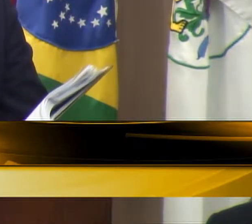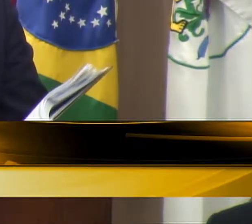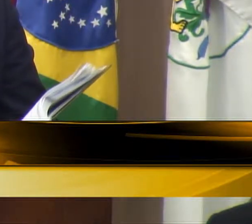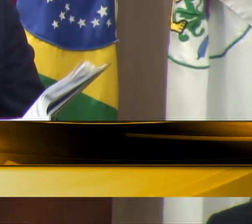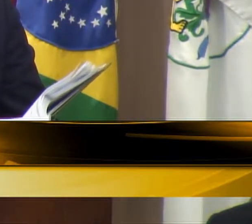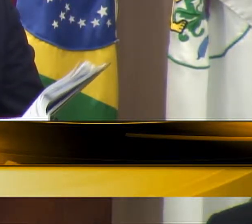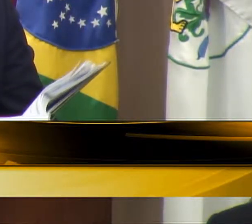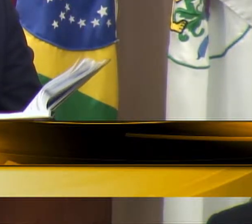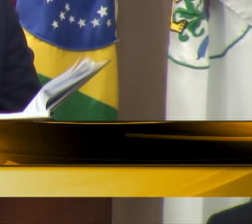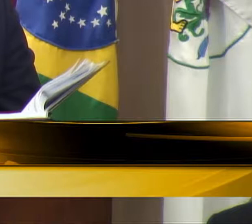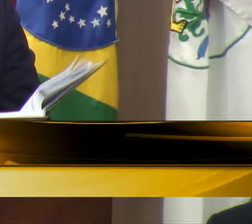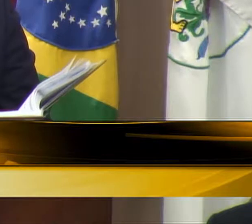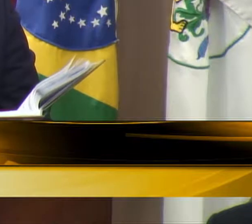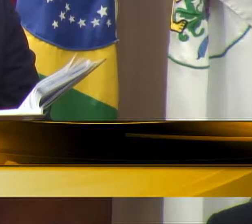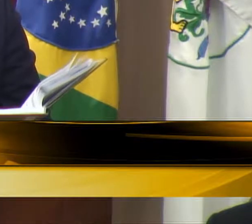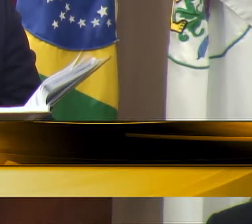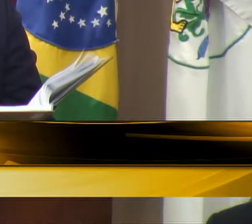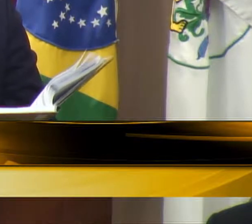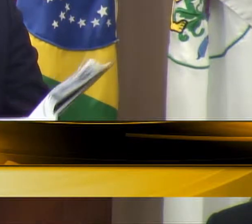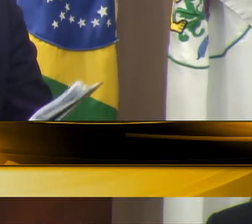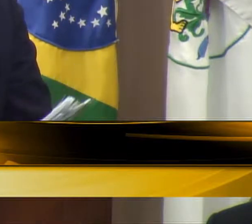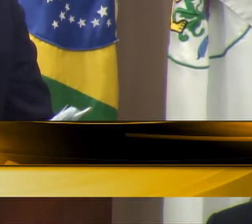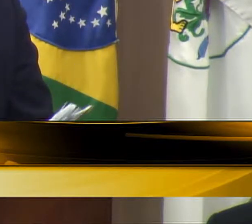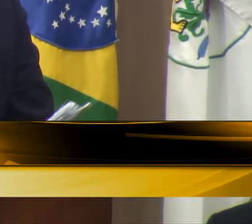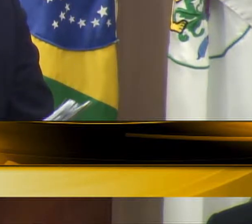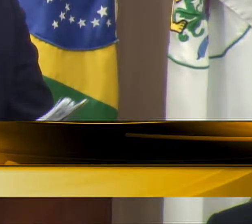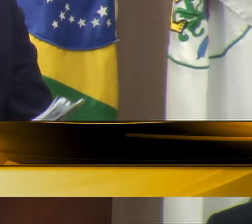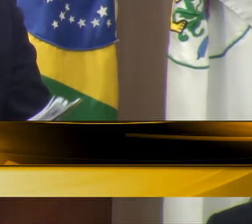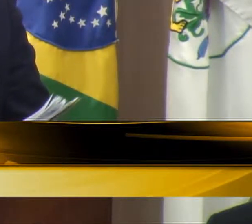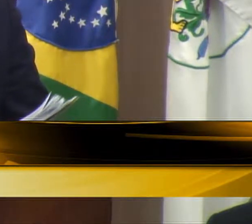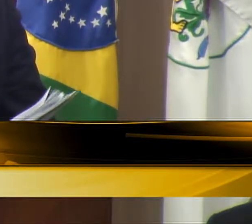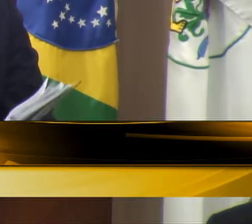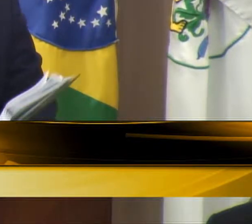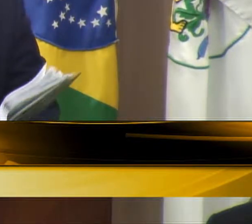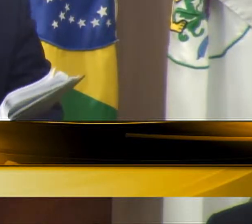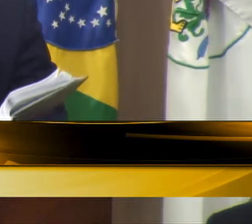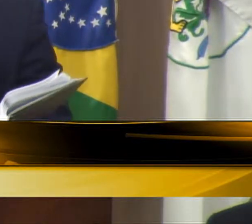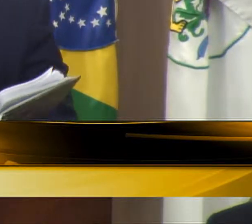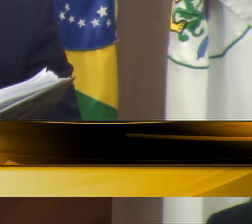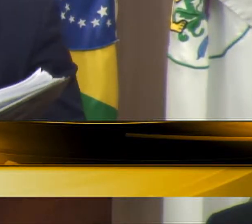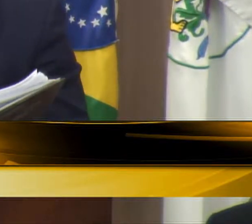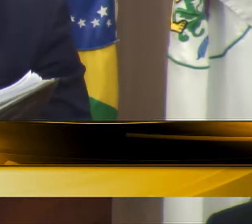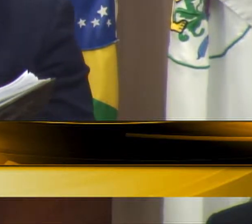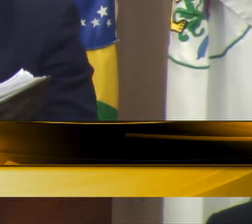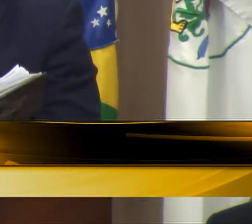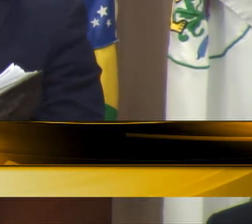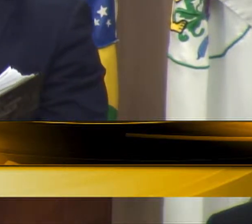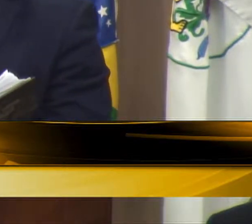com 10 anos. E a Amanda já está com 7 anos.